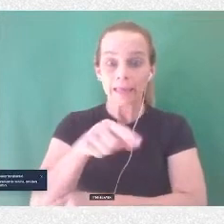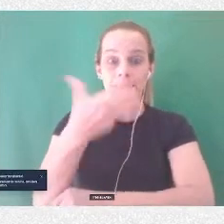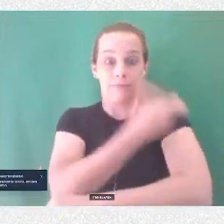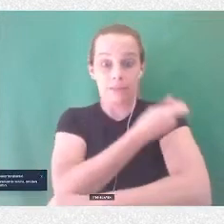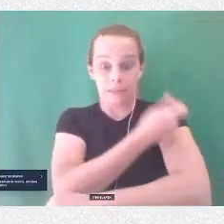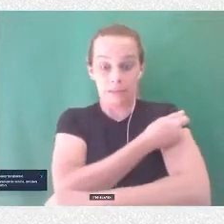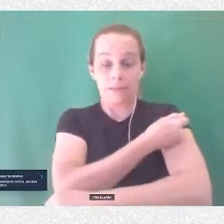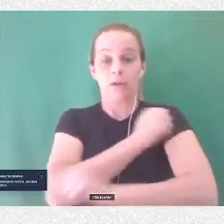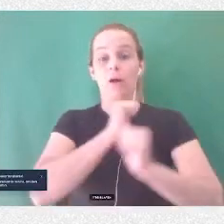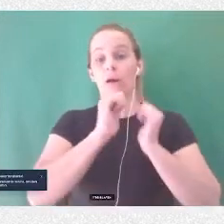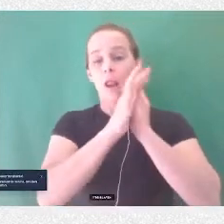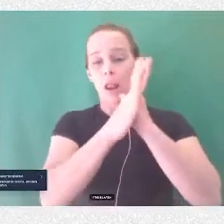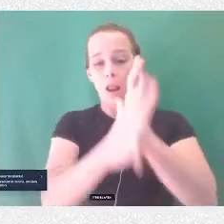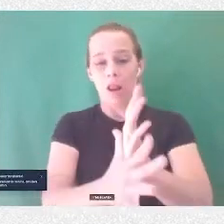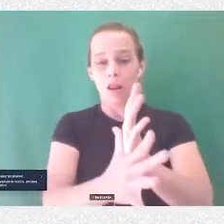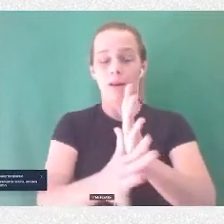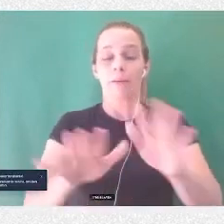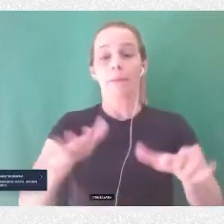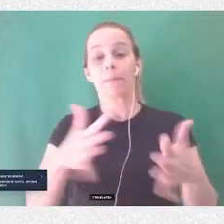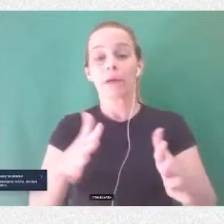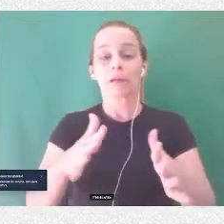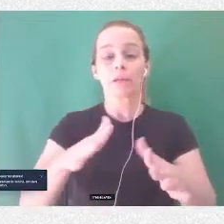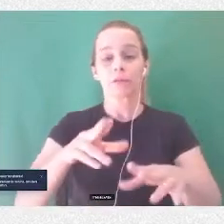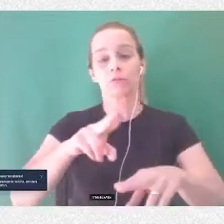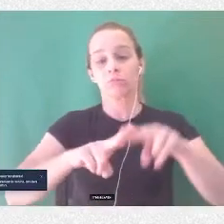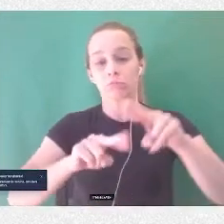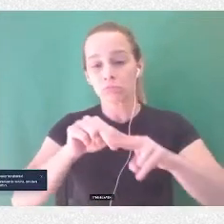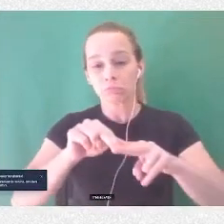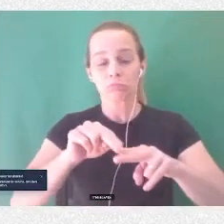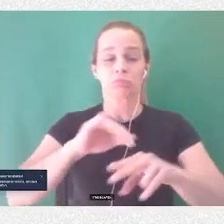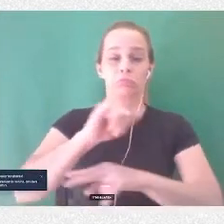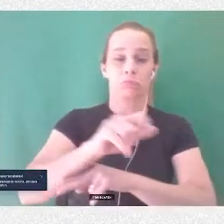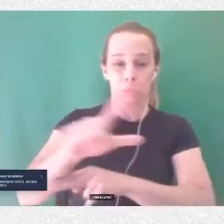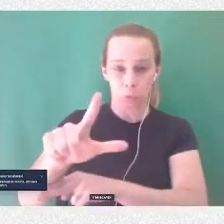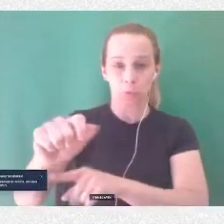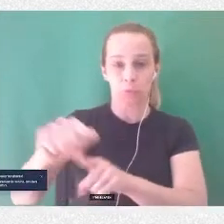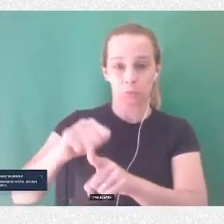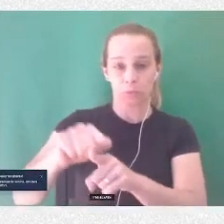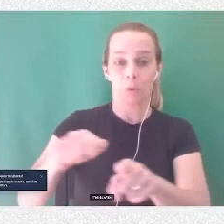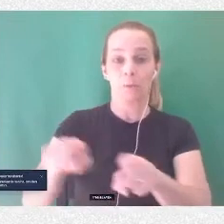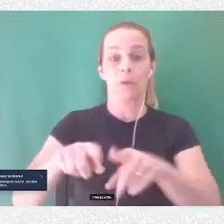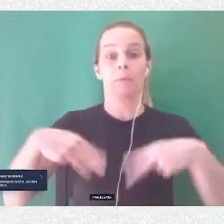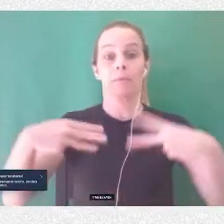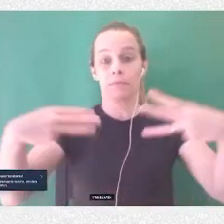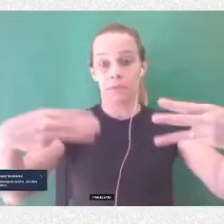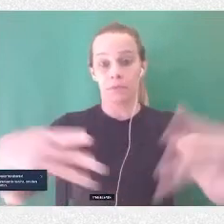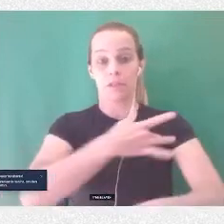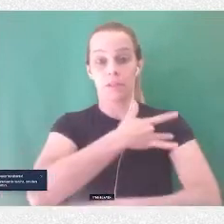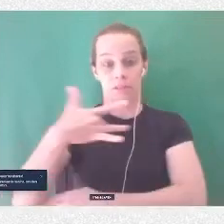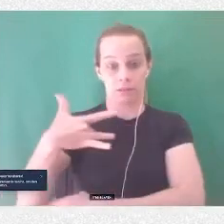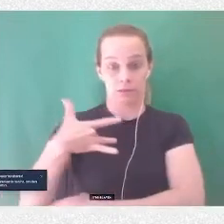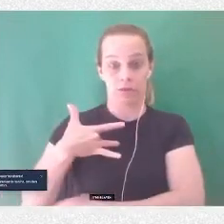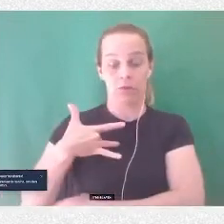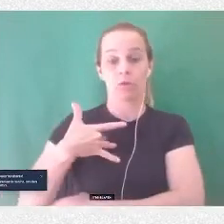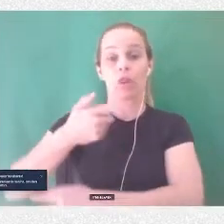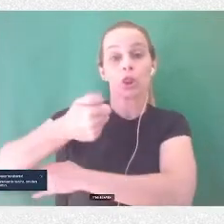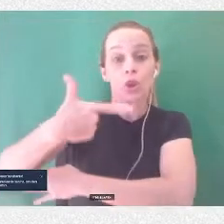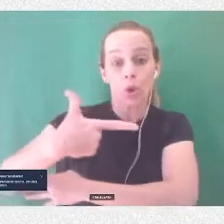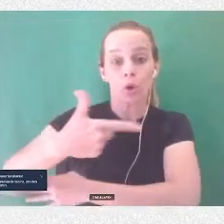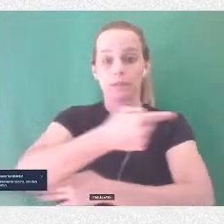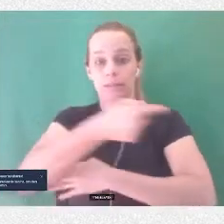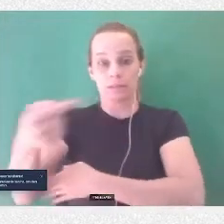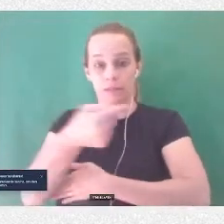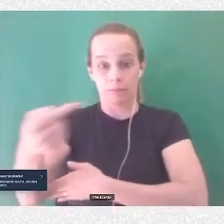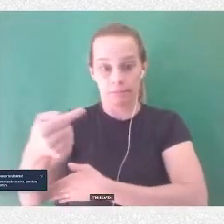na metade do ano e respeitando o intervalo preconizado pelo Ministério da Saúde e pelos fabricantes de 12 semanas de intervalo entre a primeira